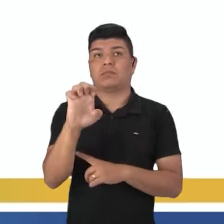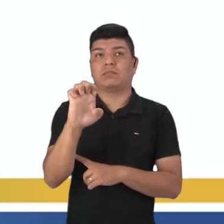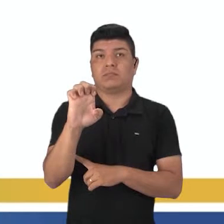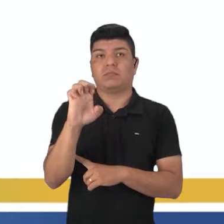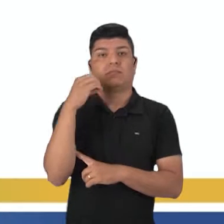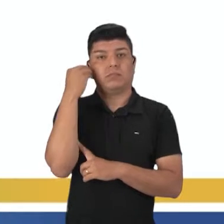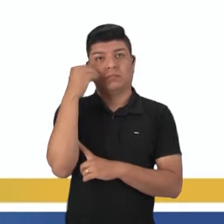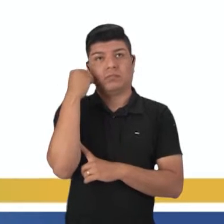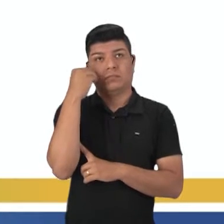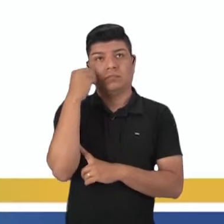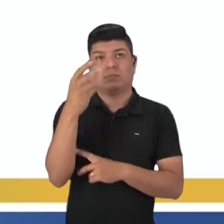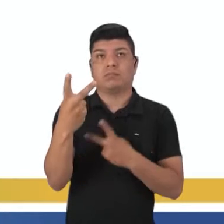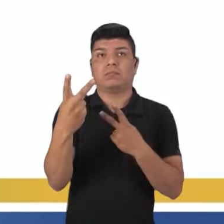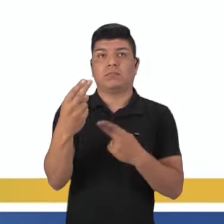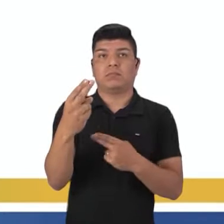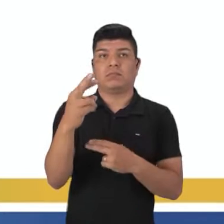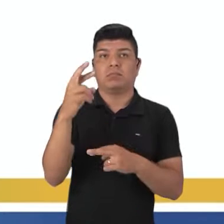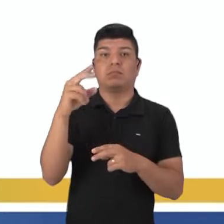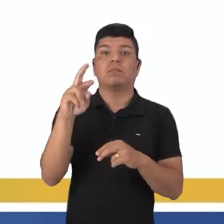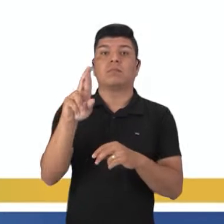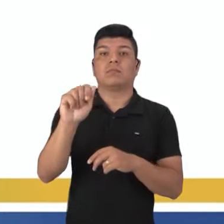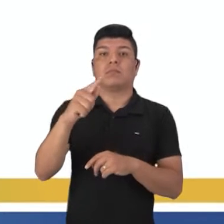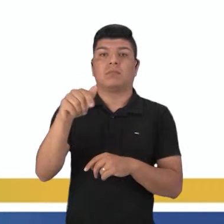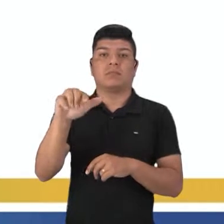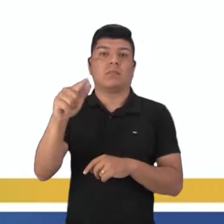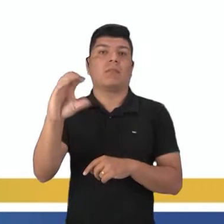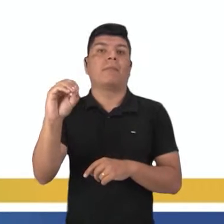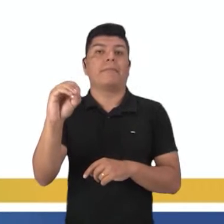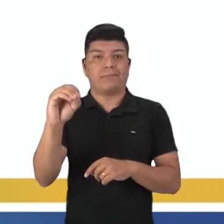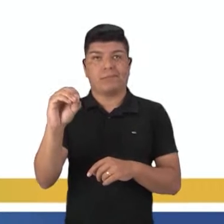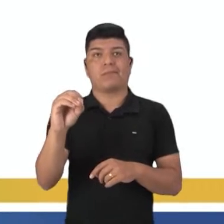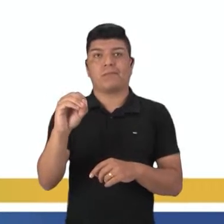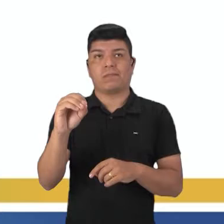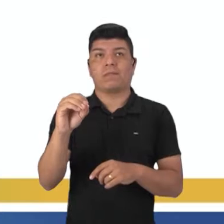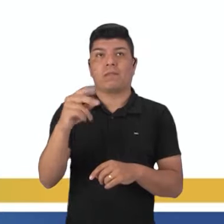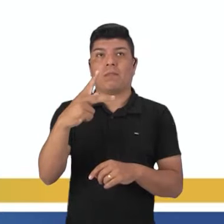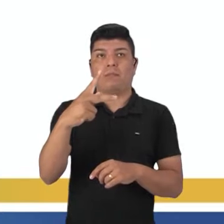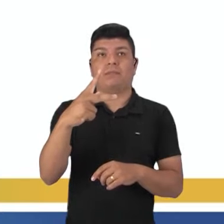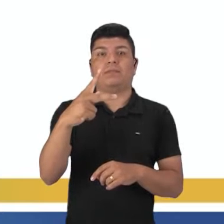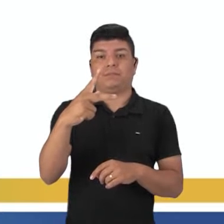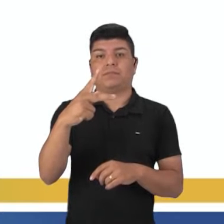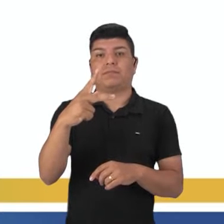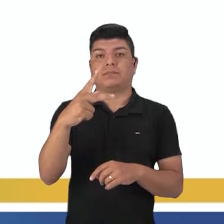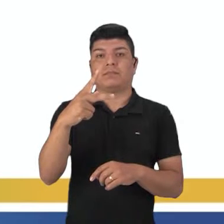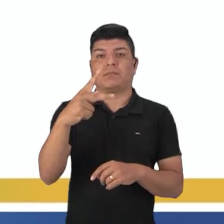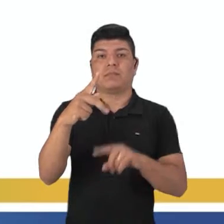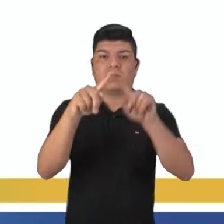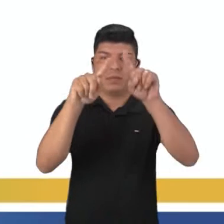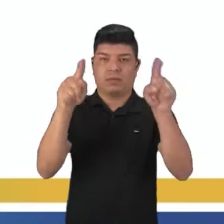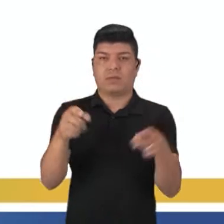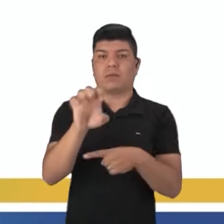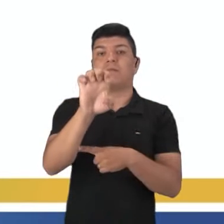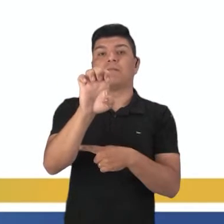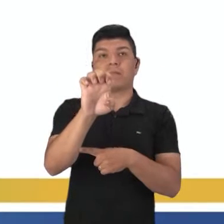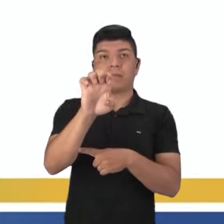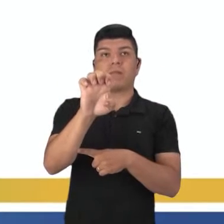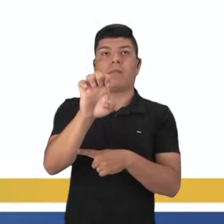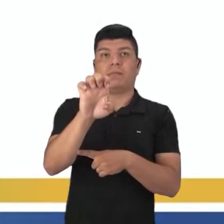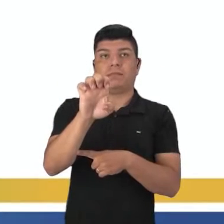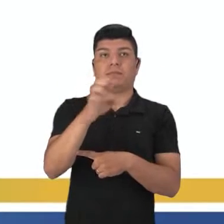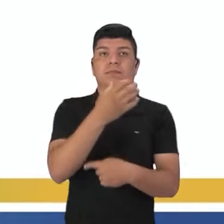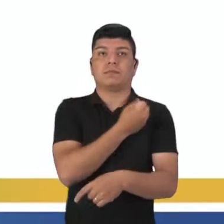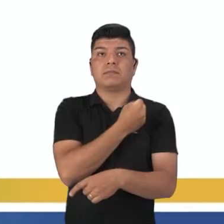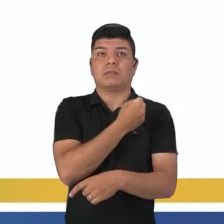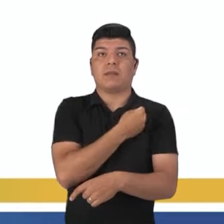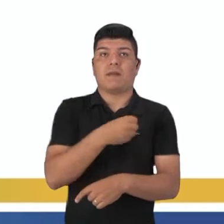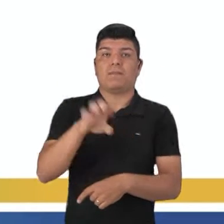nesse experimento vai ser definido pela razão aí, onde a gente chama P de E, probabilidade de ocorrência do evento E,